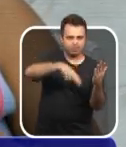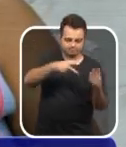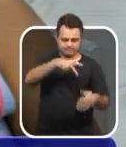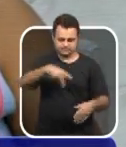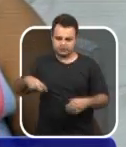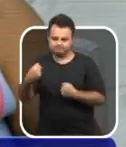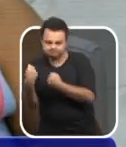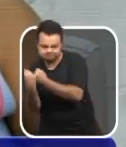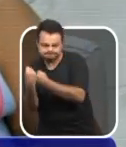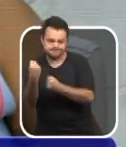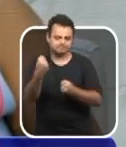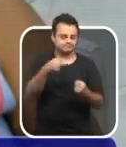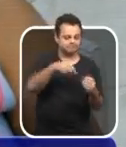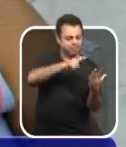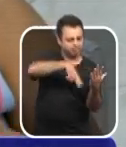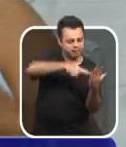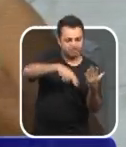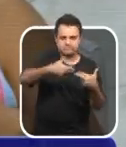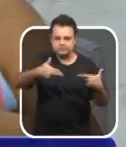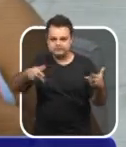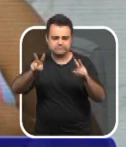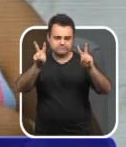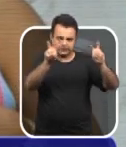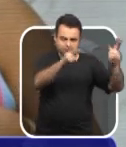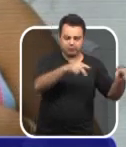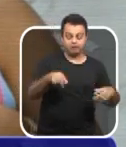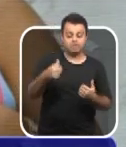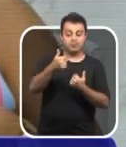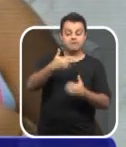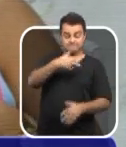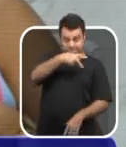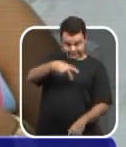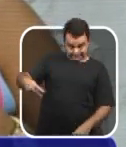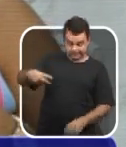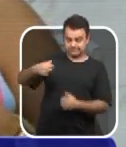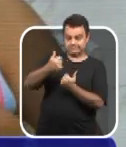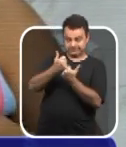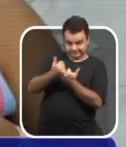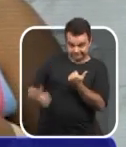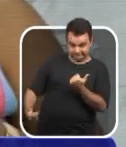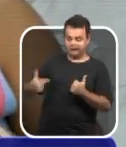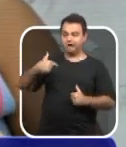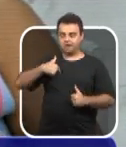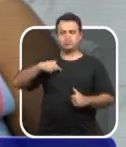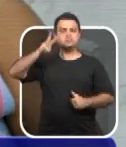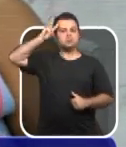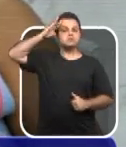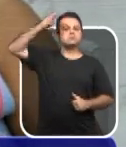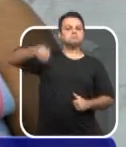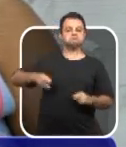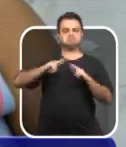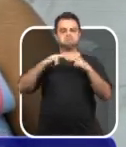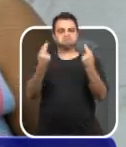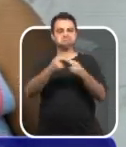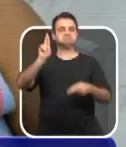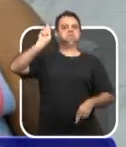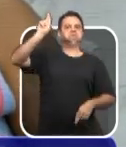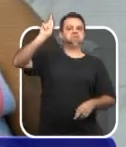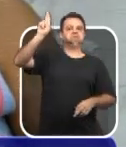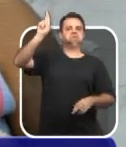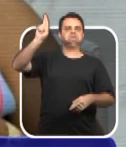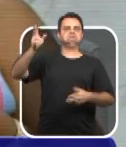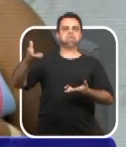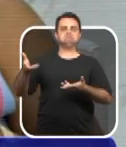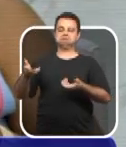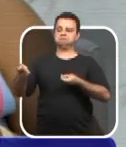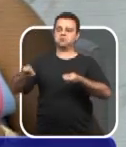com o presidente os trabalhos. Agora, como vice-presidente, também tive a oportunidade de conduzir a sessão várias vezes, né? Pedro